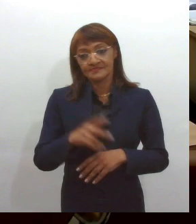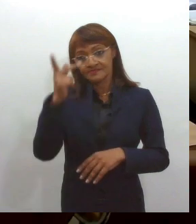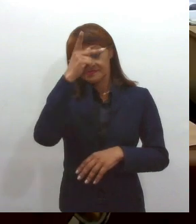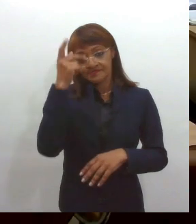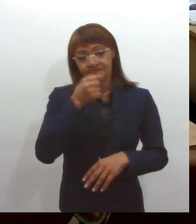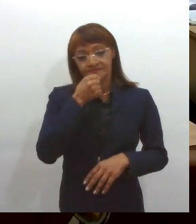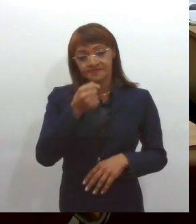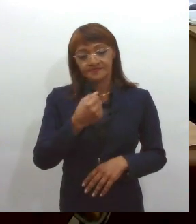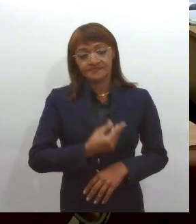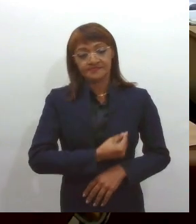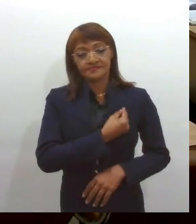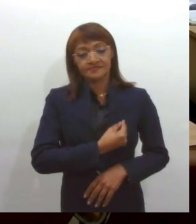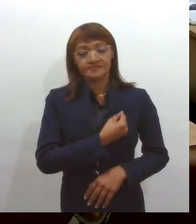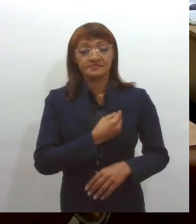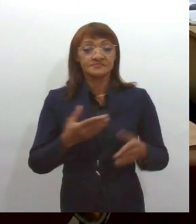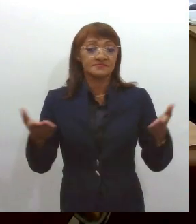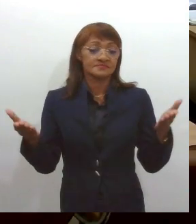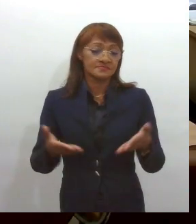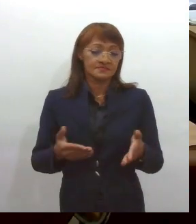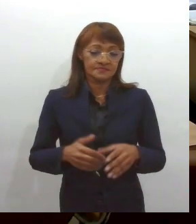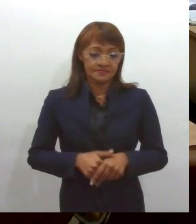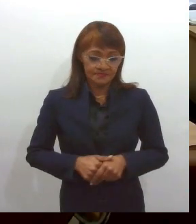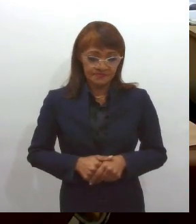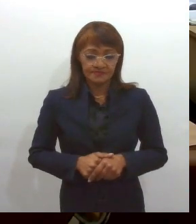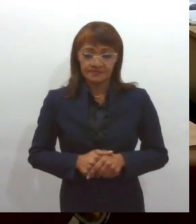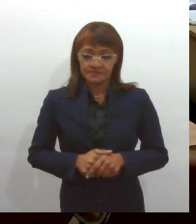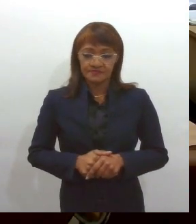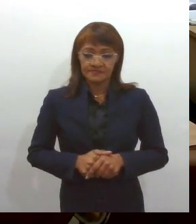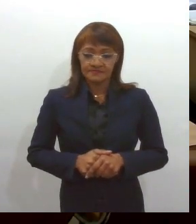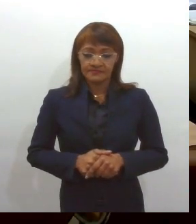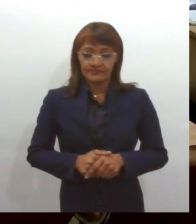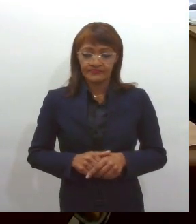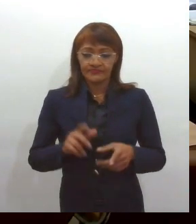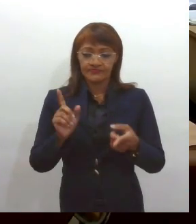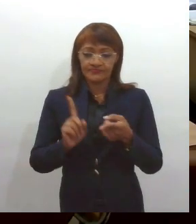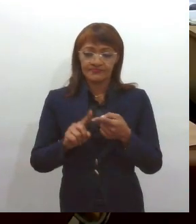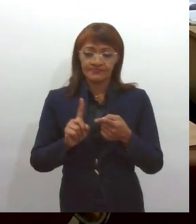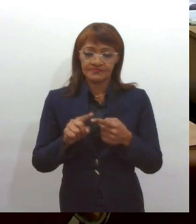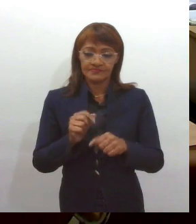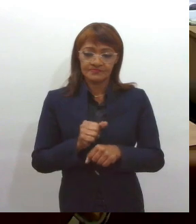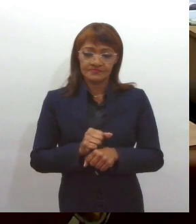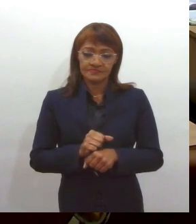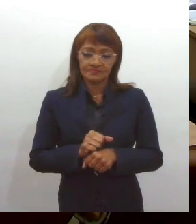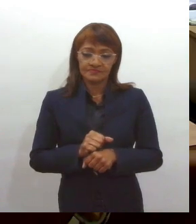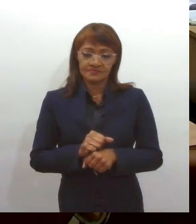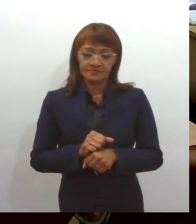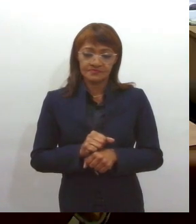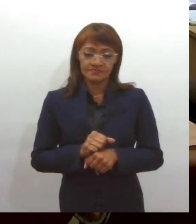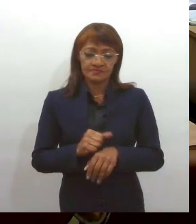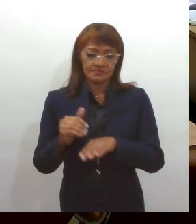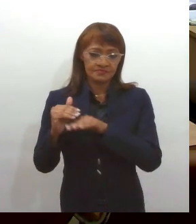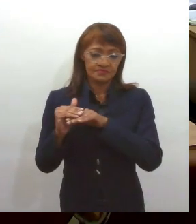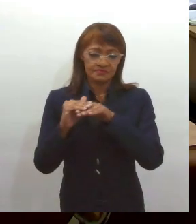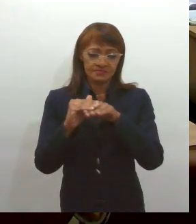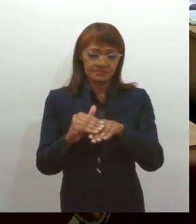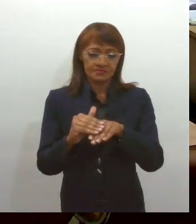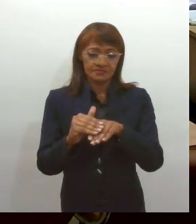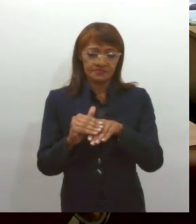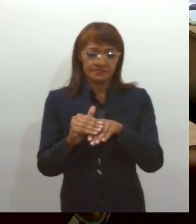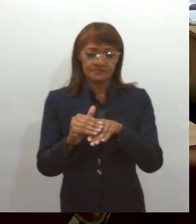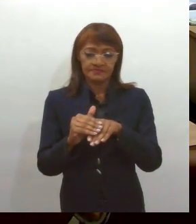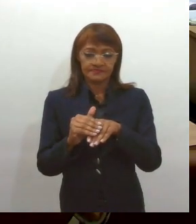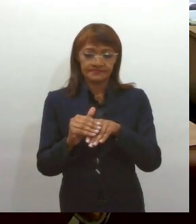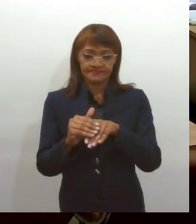e também eh dizer que ontem foi um dia muito